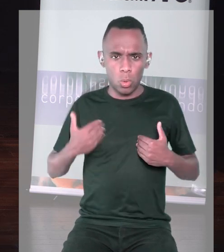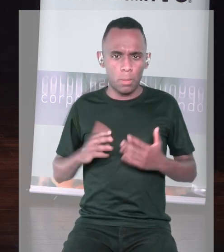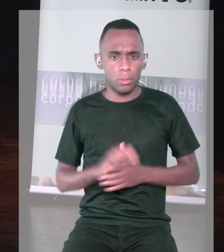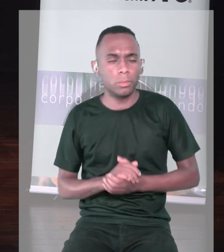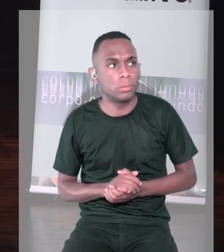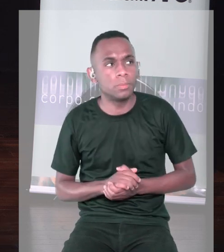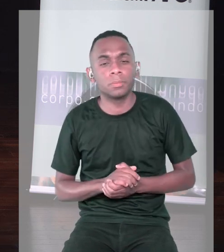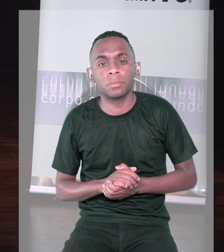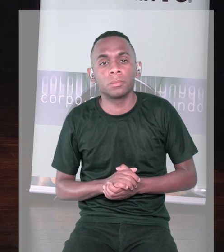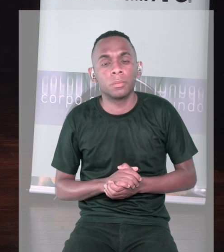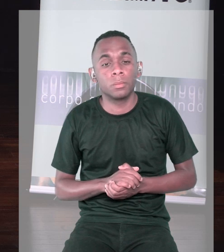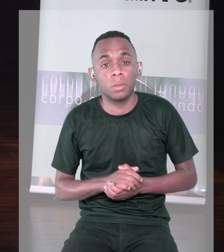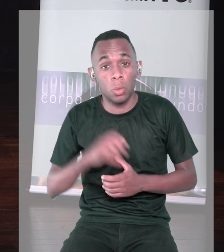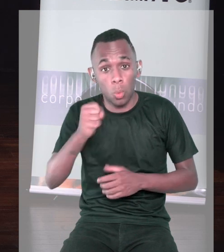corpo.